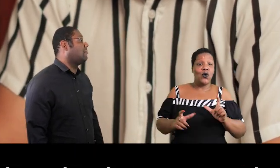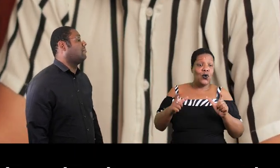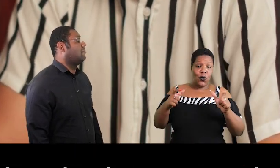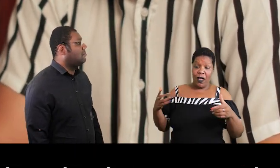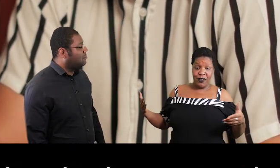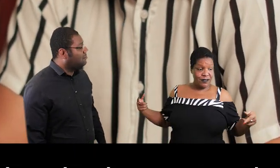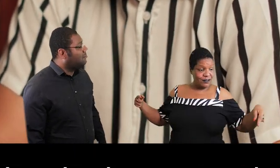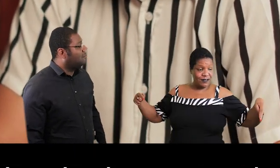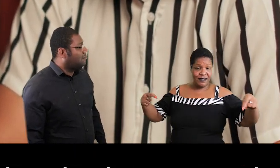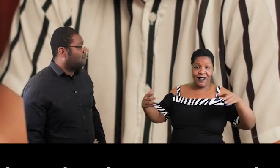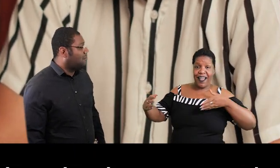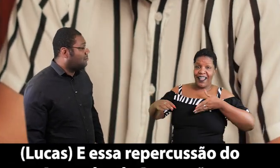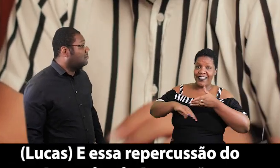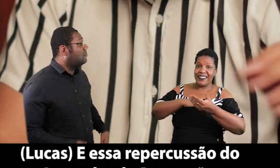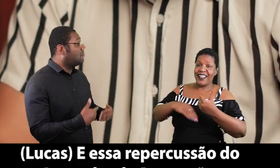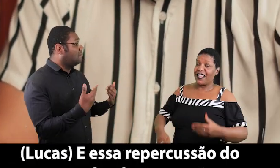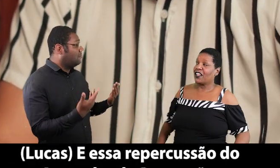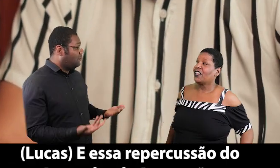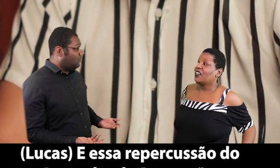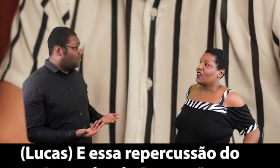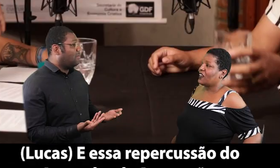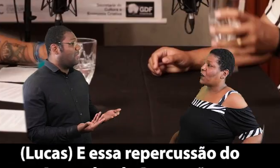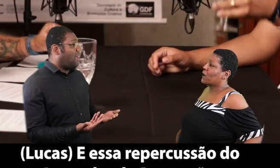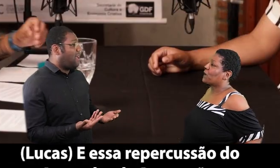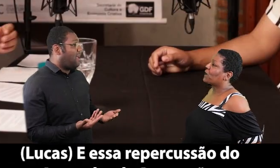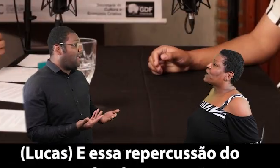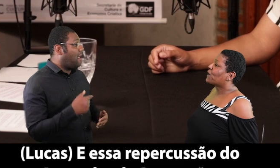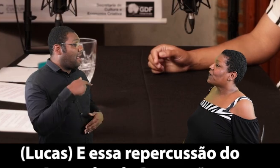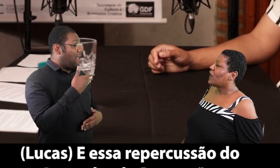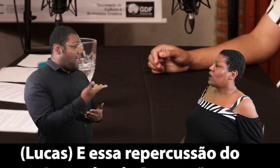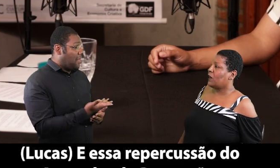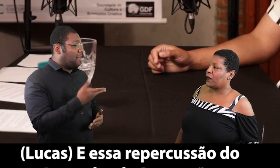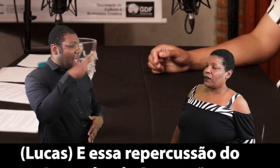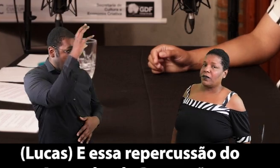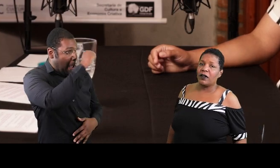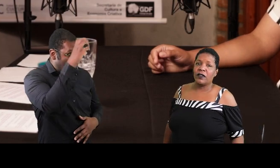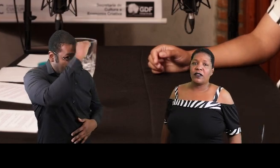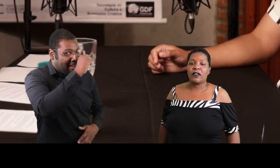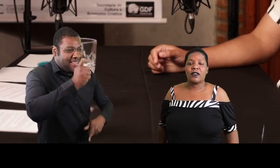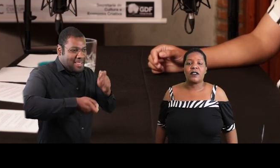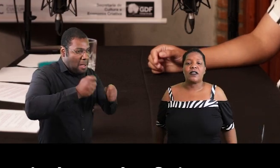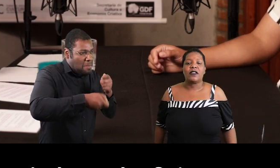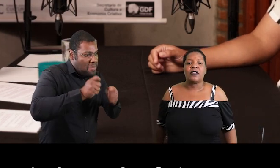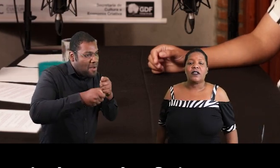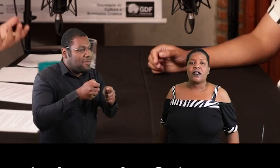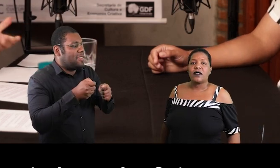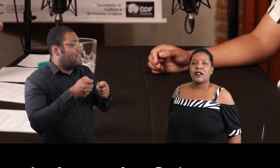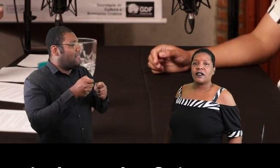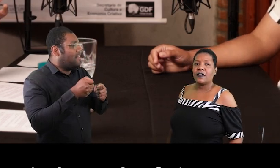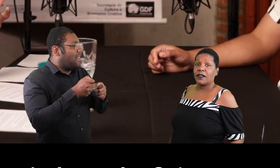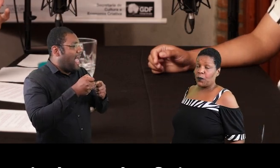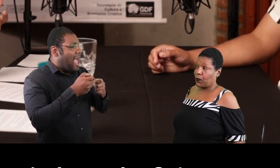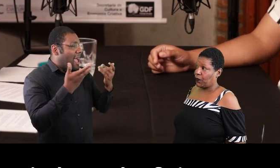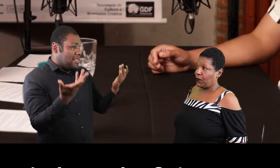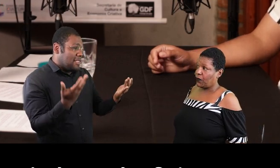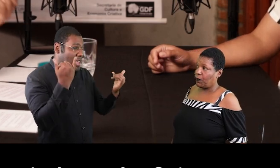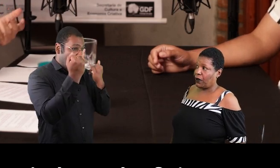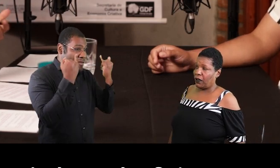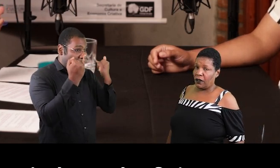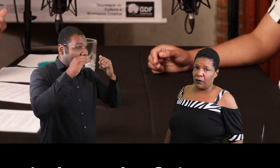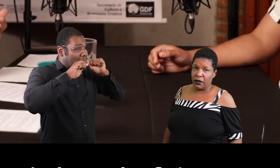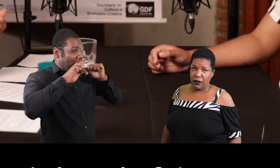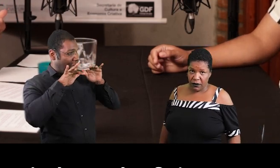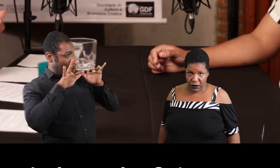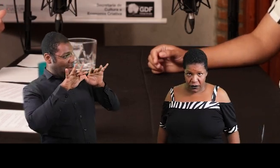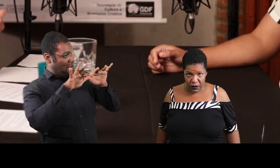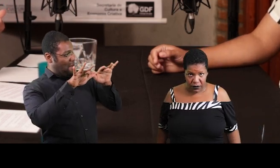pode ter acesso ao samba. E essa repercussão do Aprendendo Percussão, você acha que ela refletiu